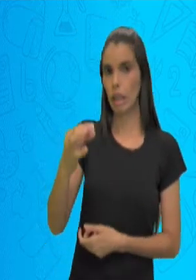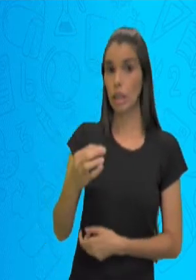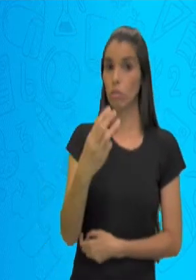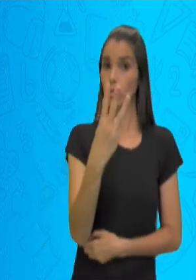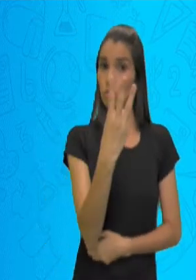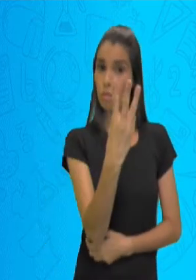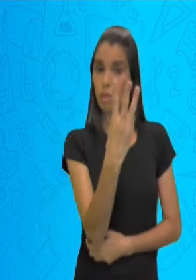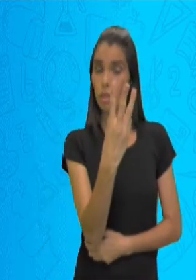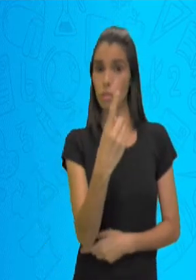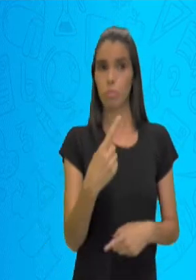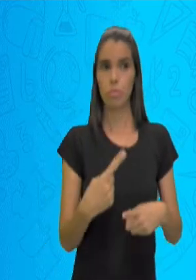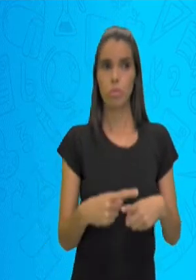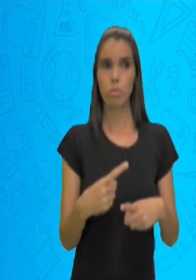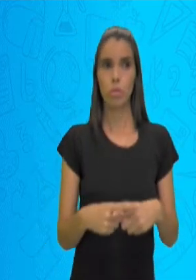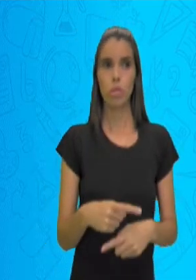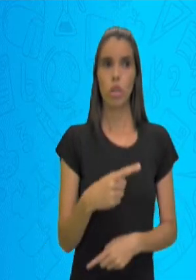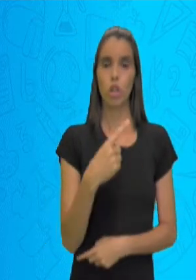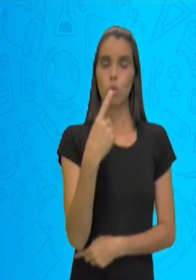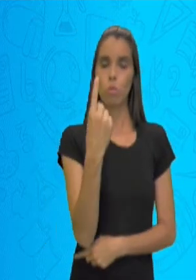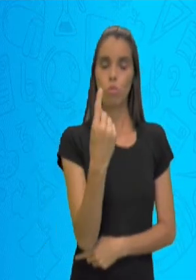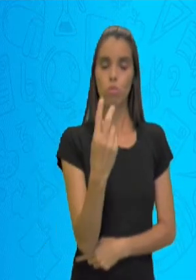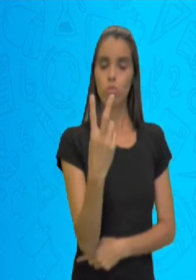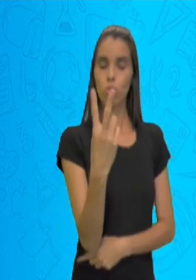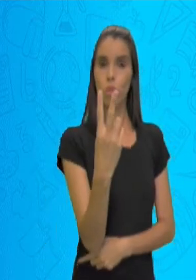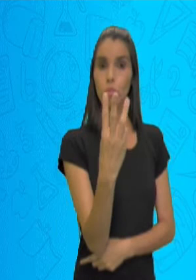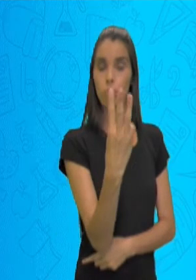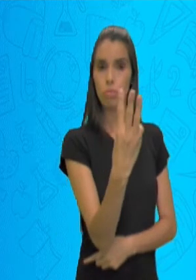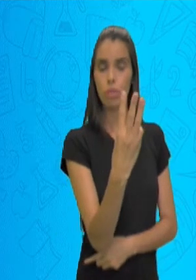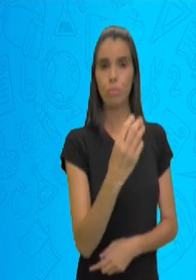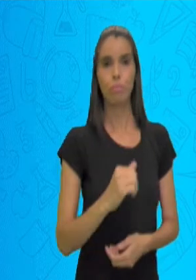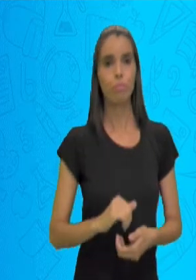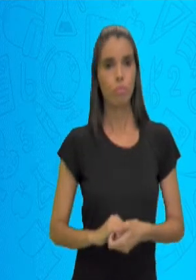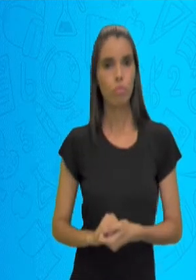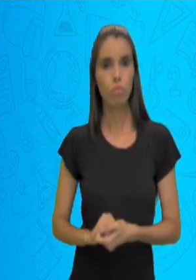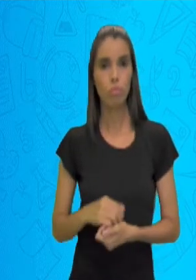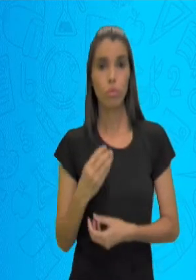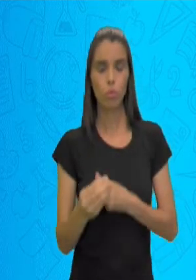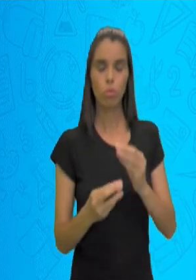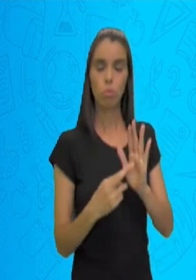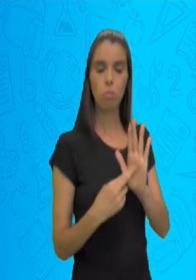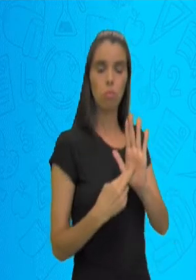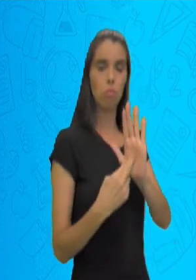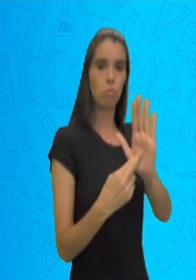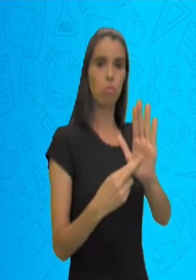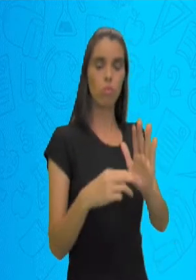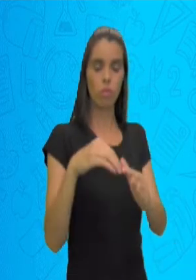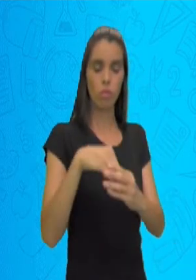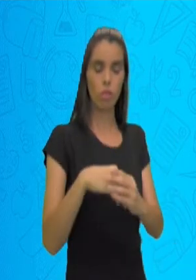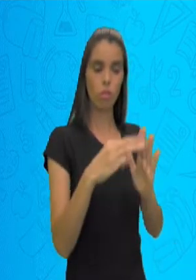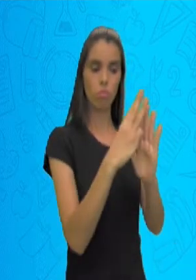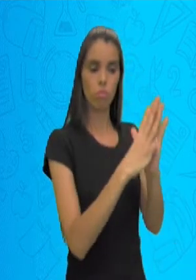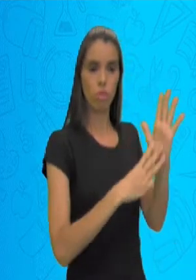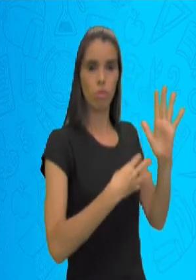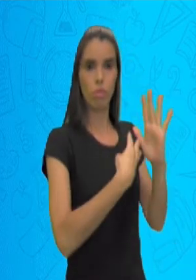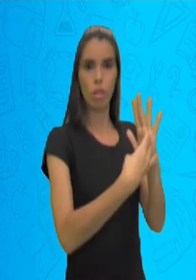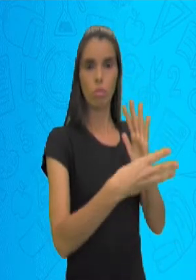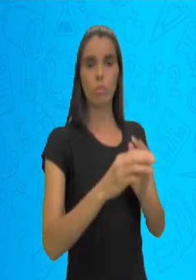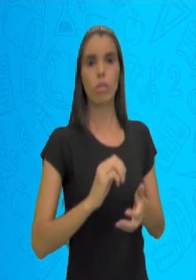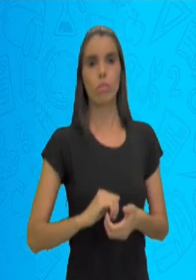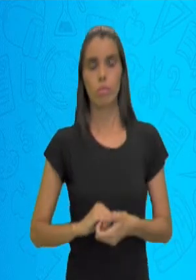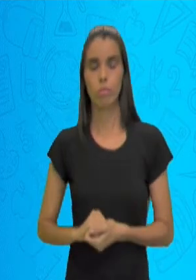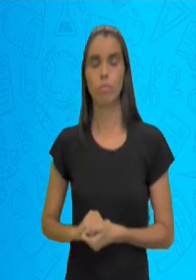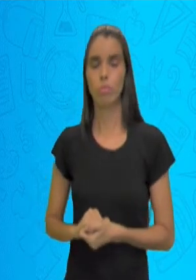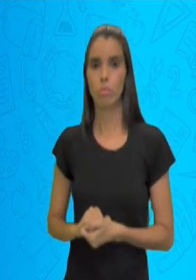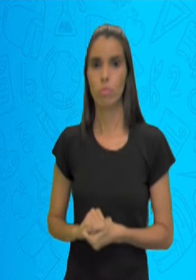ó, 1, 2, 3. E como eu vou representá-lo ali no quadro valor?